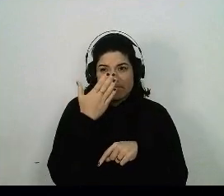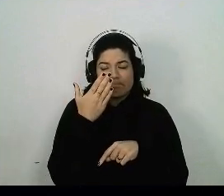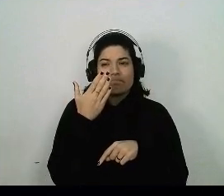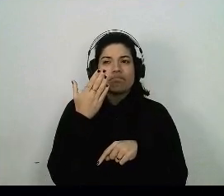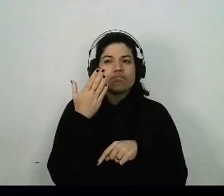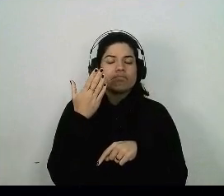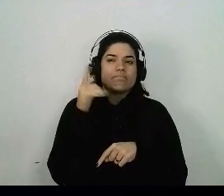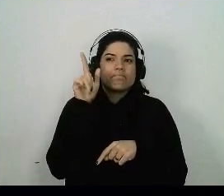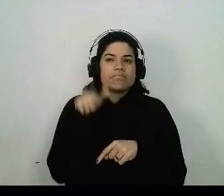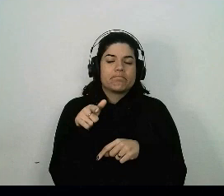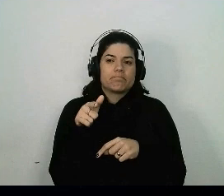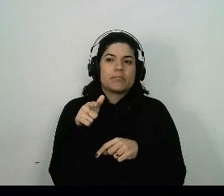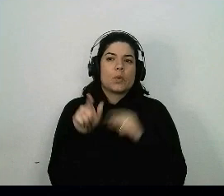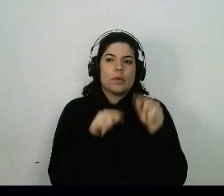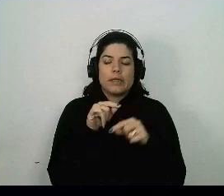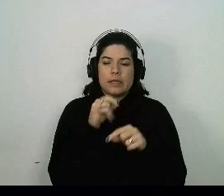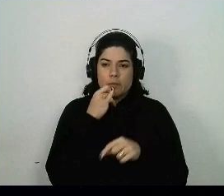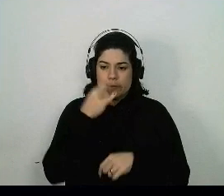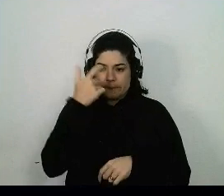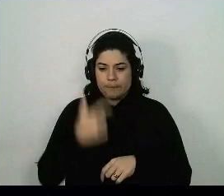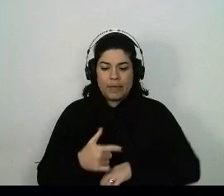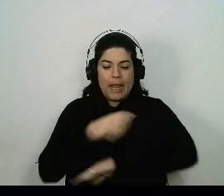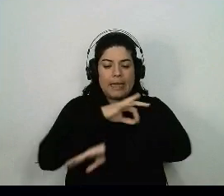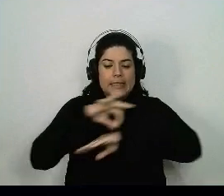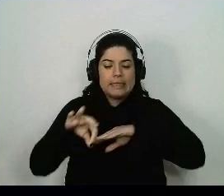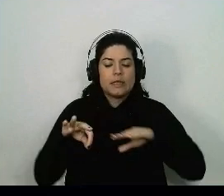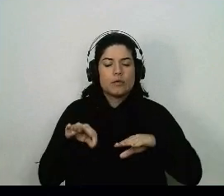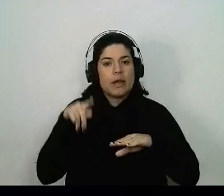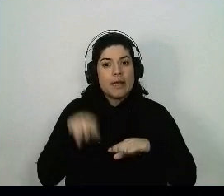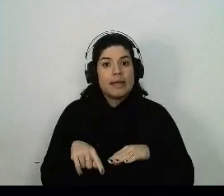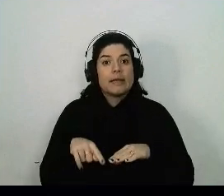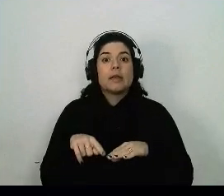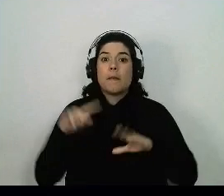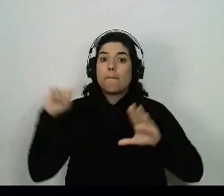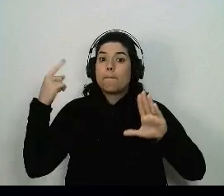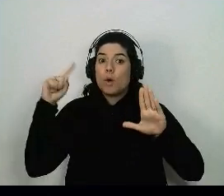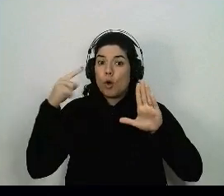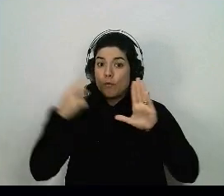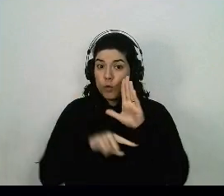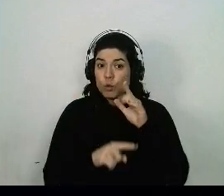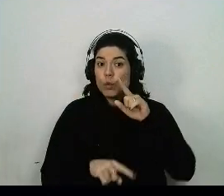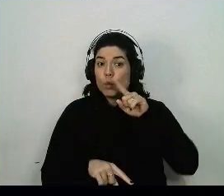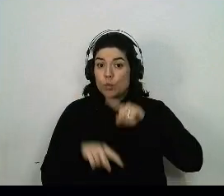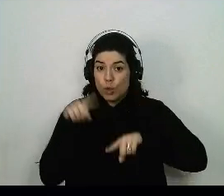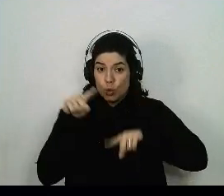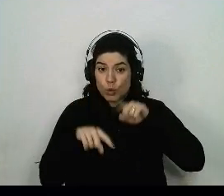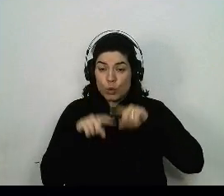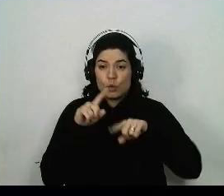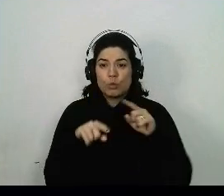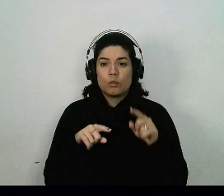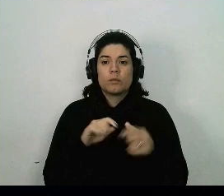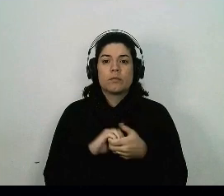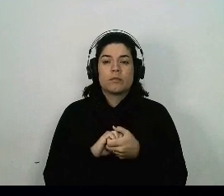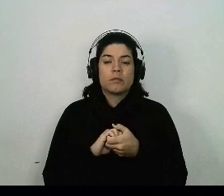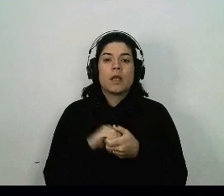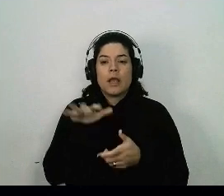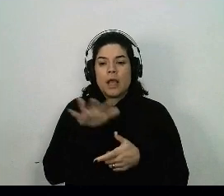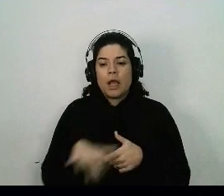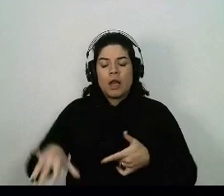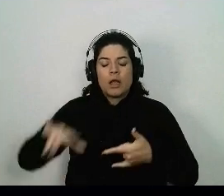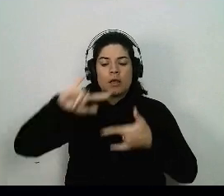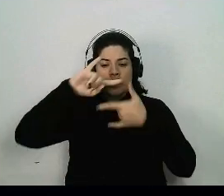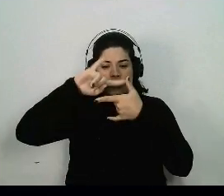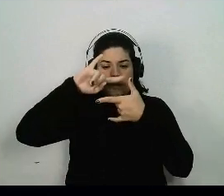tradicional de arquiteto, a questão de grande profundidade em produtos, dado a área da Microsoft que foi feita